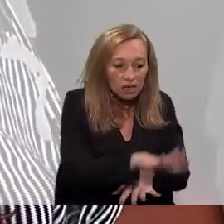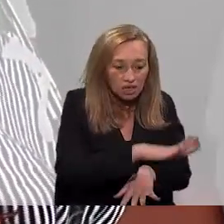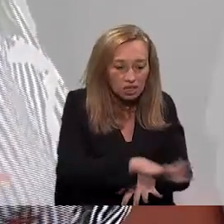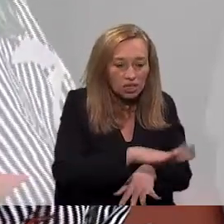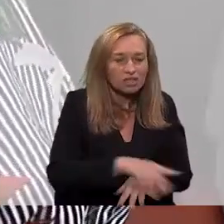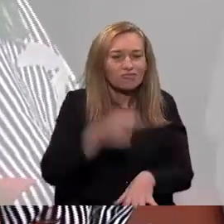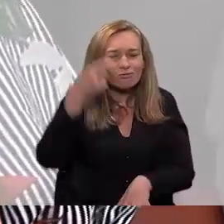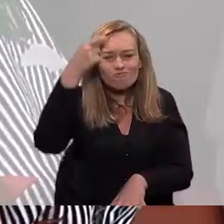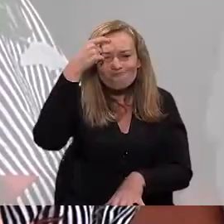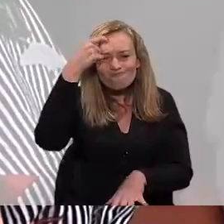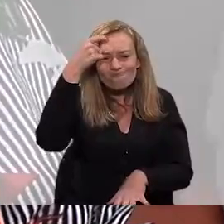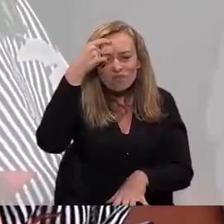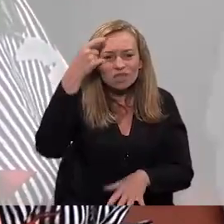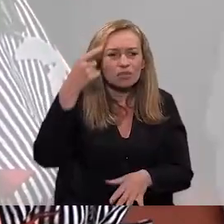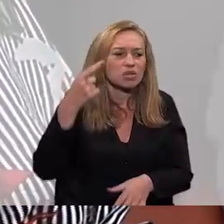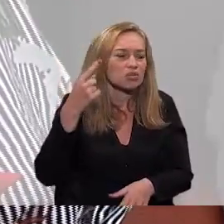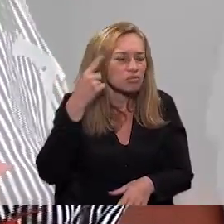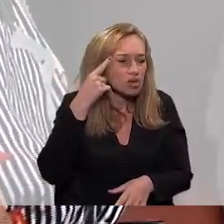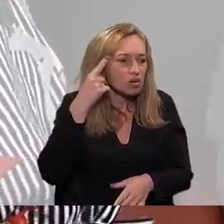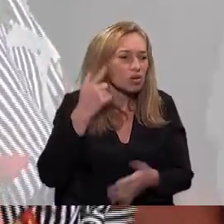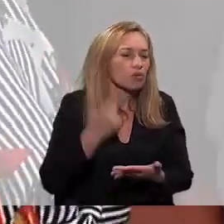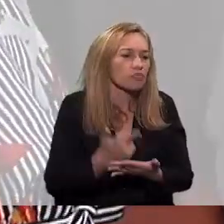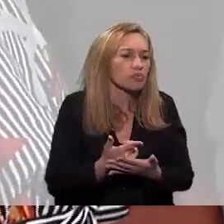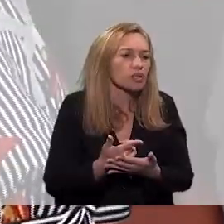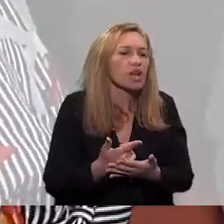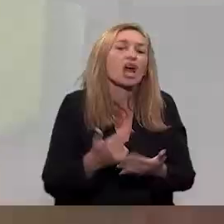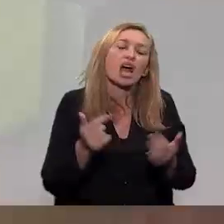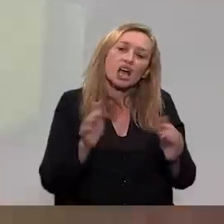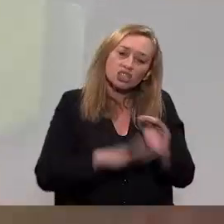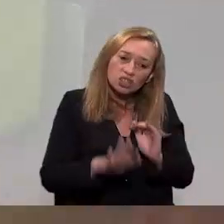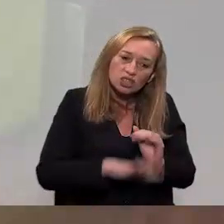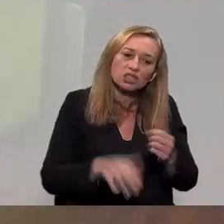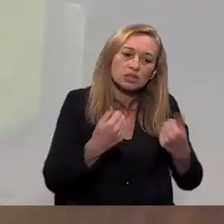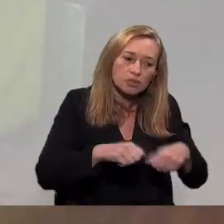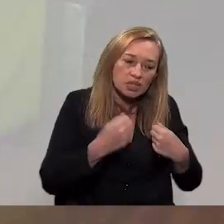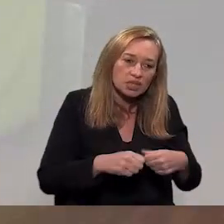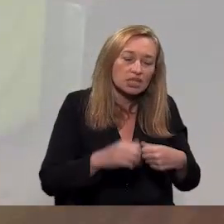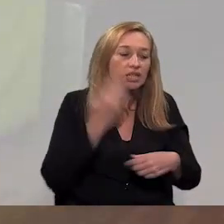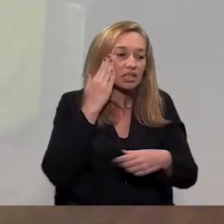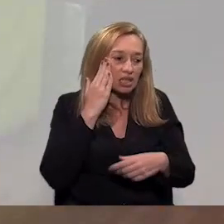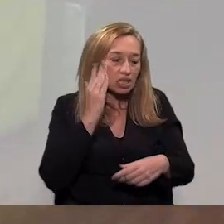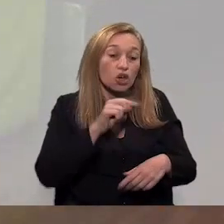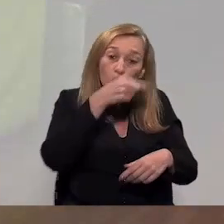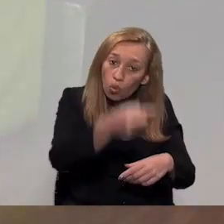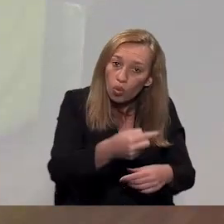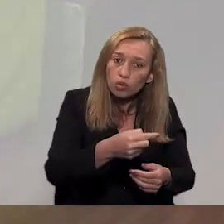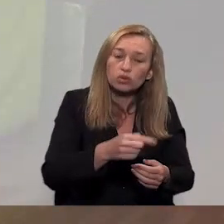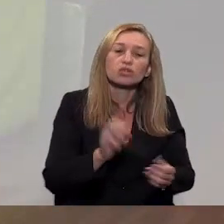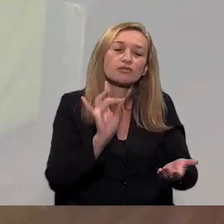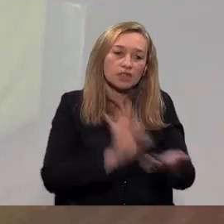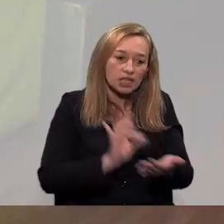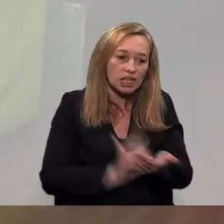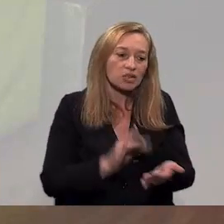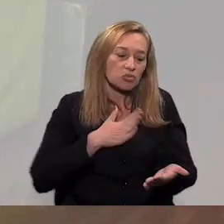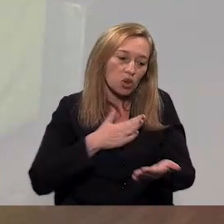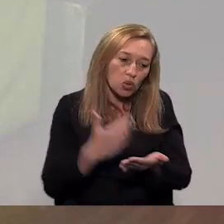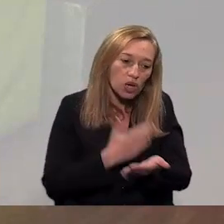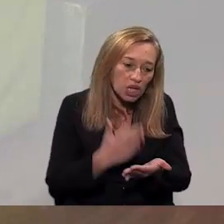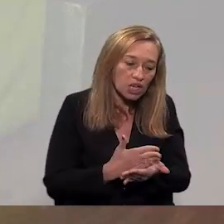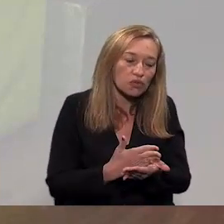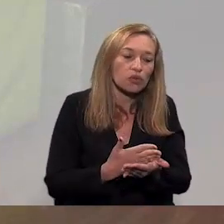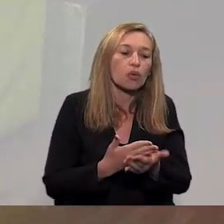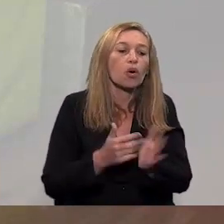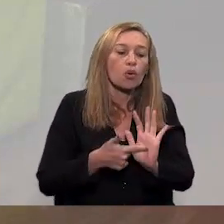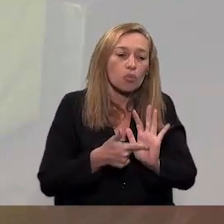Sim. E principalmente a empatia. A criança, hoje em dia, ela tem que se colocar no lugar do outro, né? E realmente, o meu